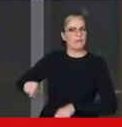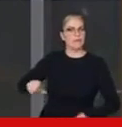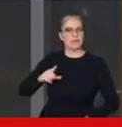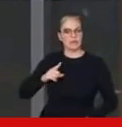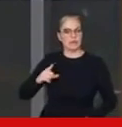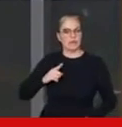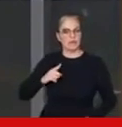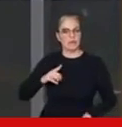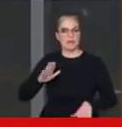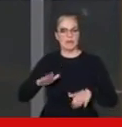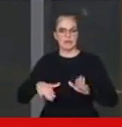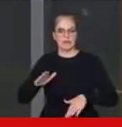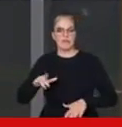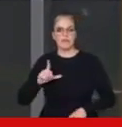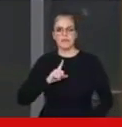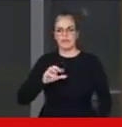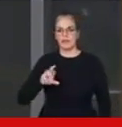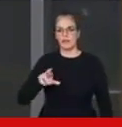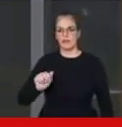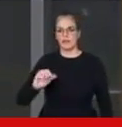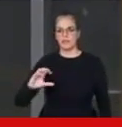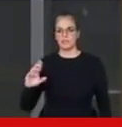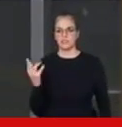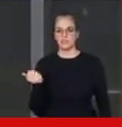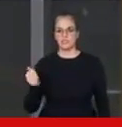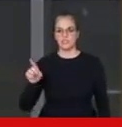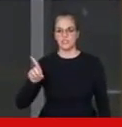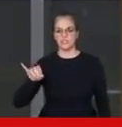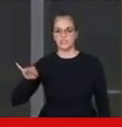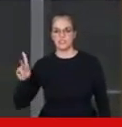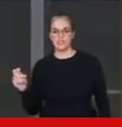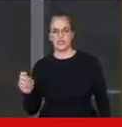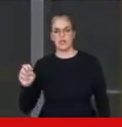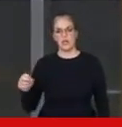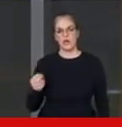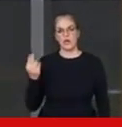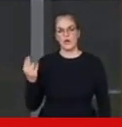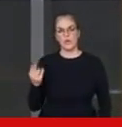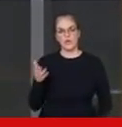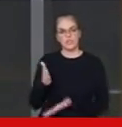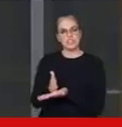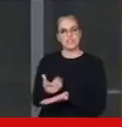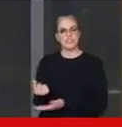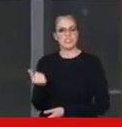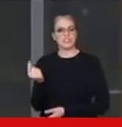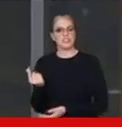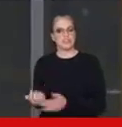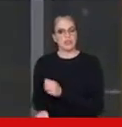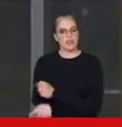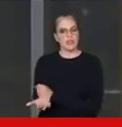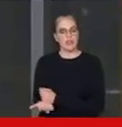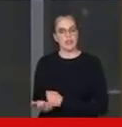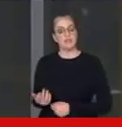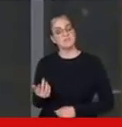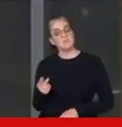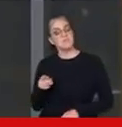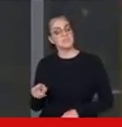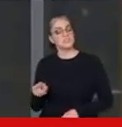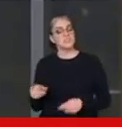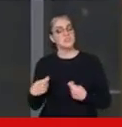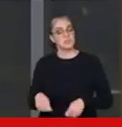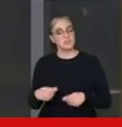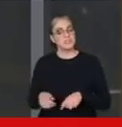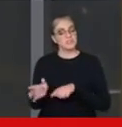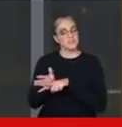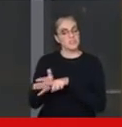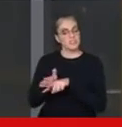atrás disso rachadinhas, se não tem divisão dos cachês. Essas sim mereciam